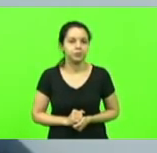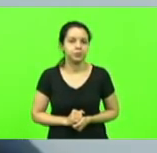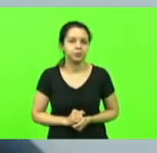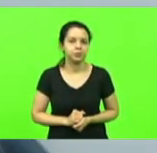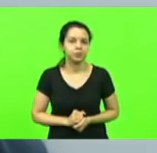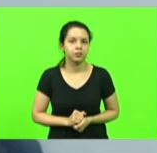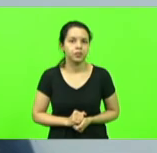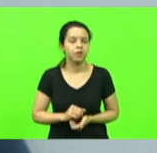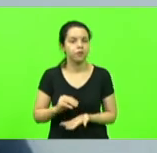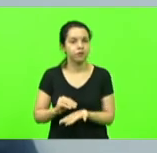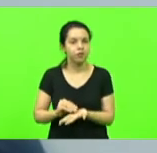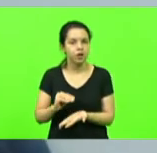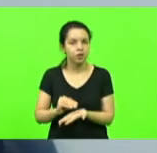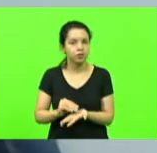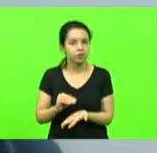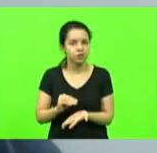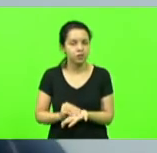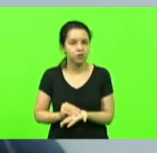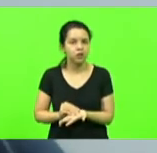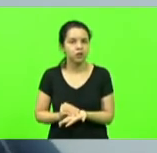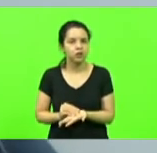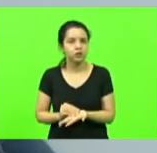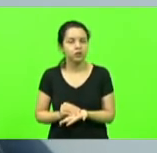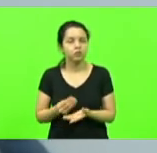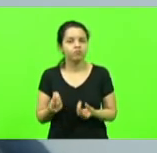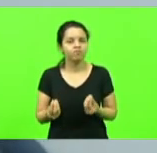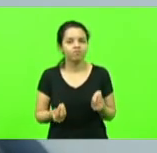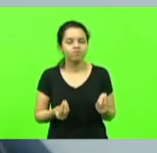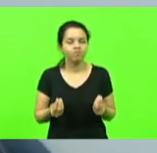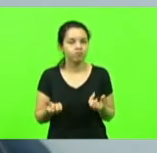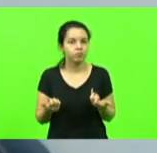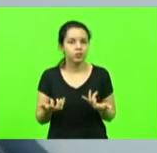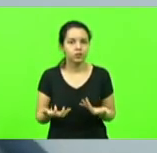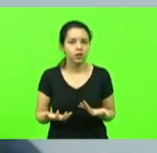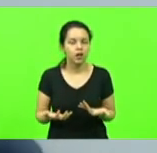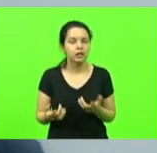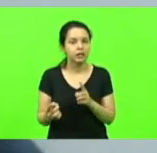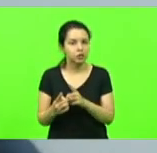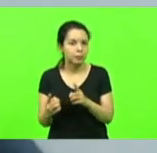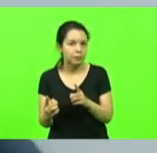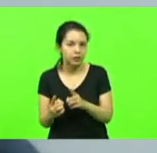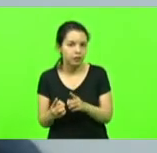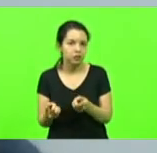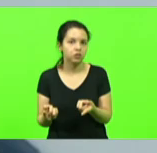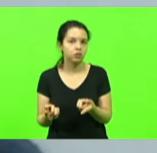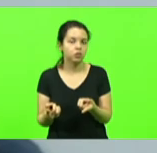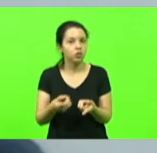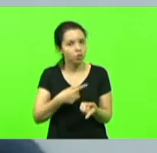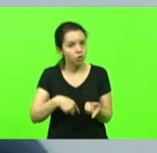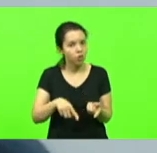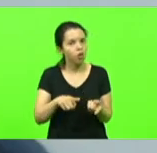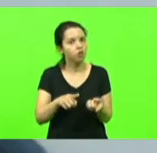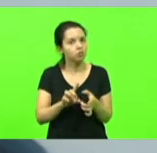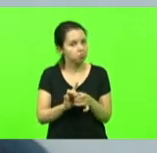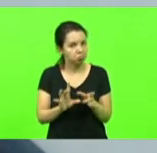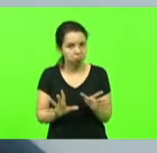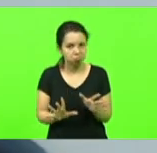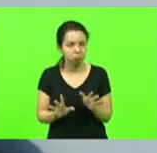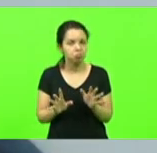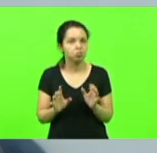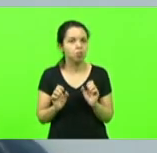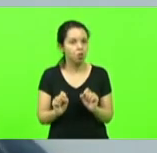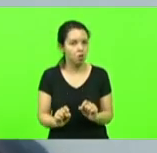por falta, digamos assim, desses atendimentos, e a gente está aqui, claro, disponível a isso, né, e precisamos,